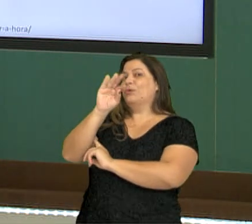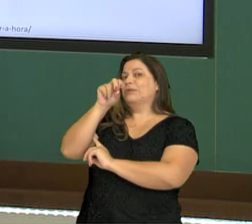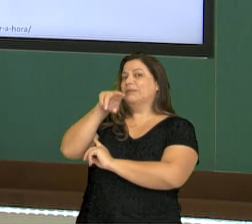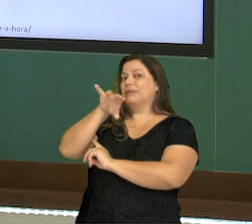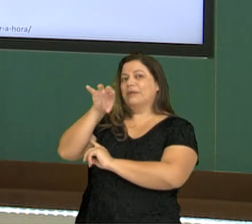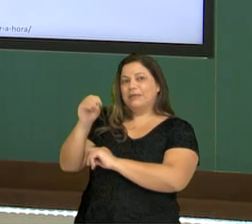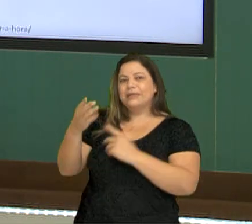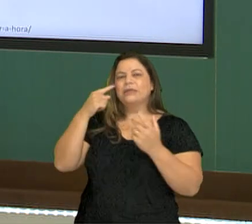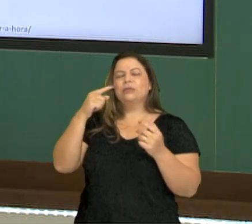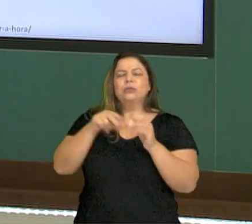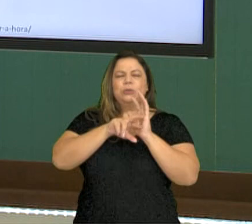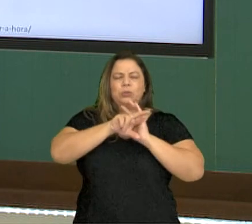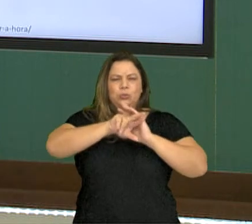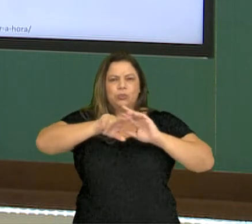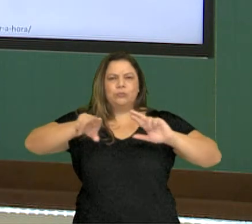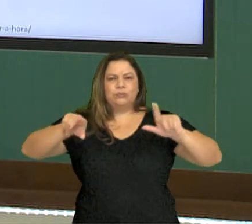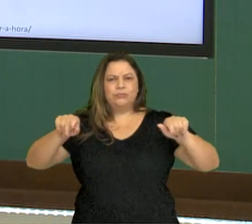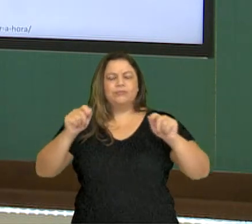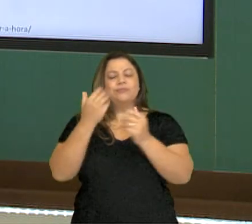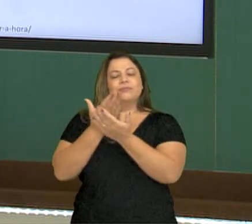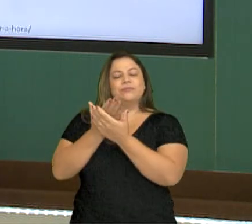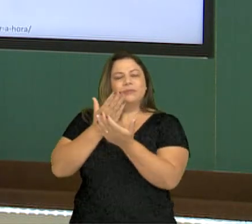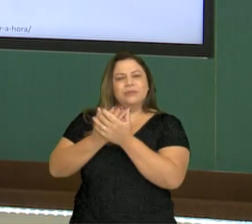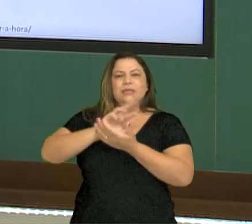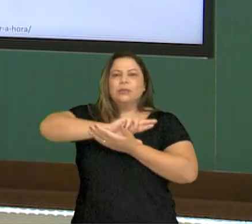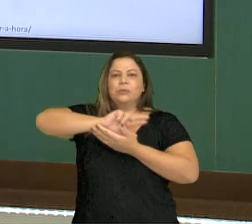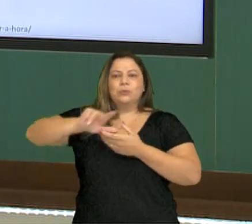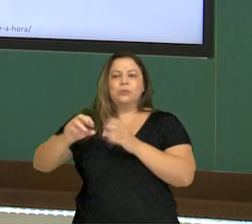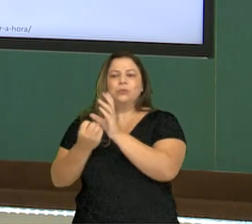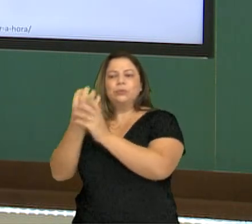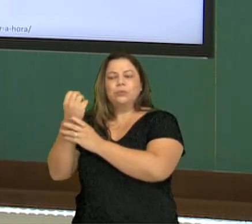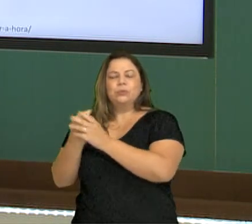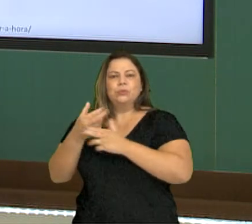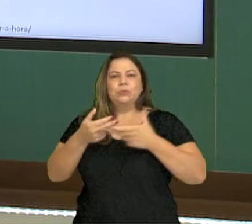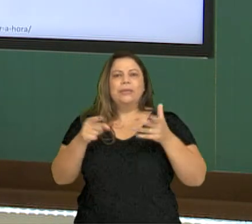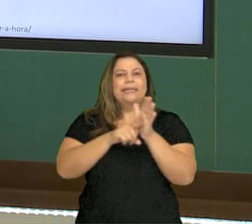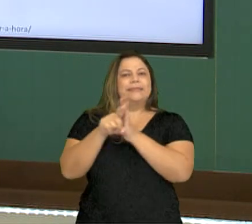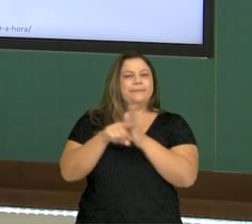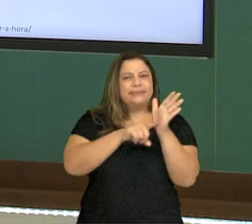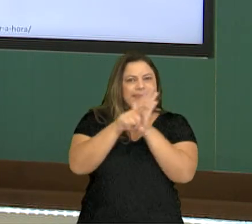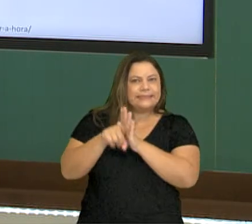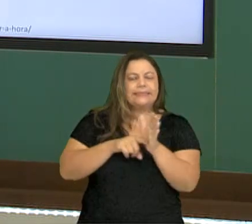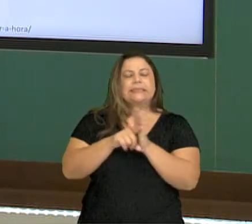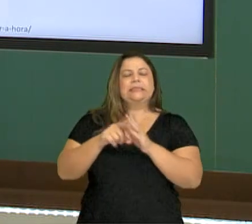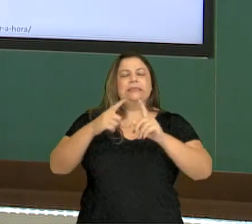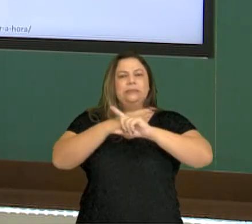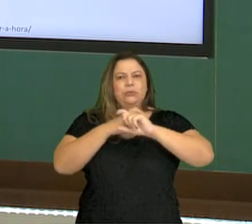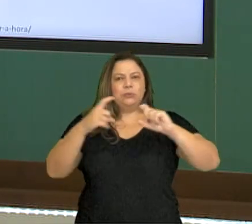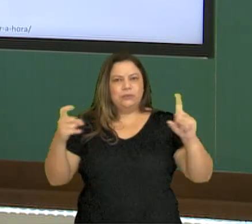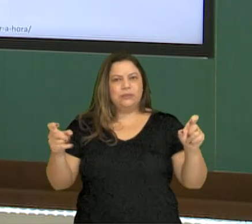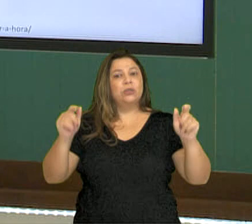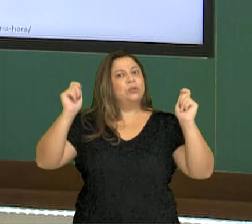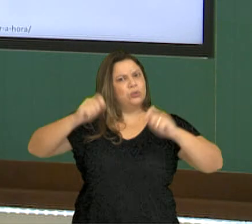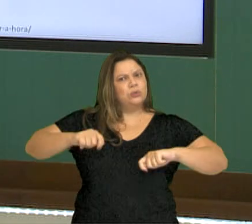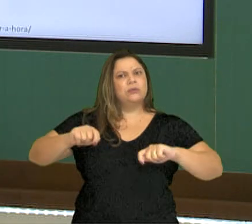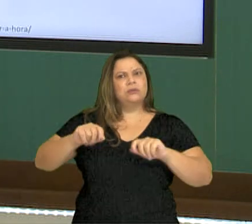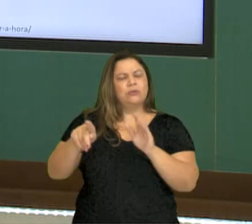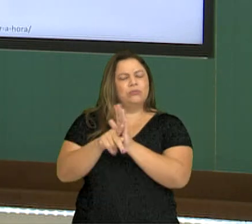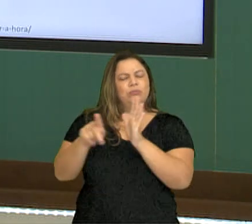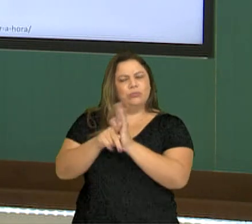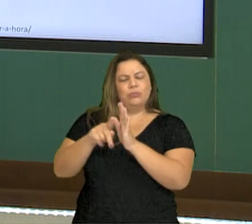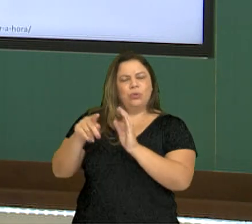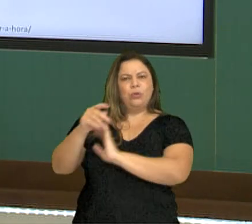que estudam as plantas? Então, muito provavelmente, esses pesquisadores, esses cientistas, são o quê? Botânicos,